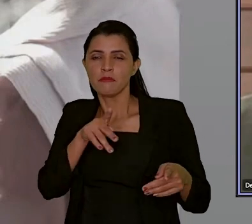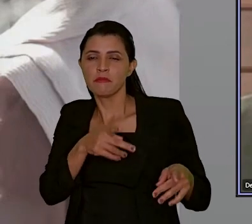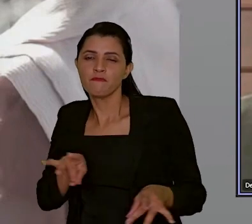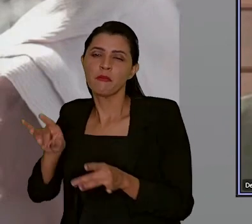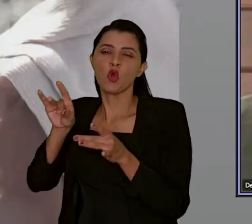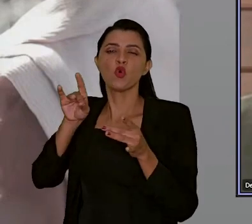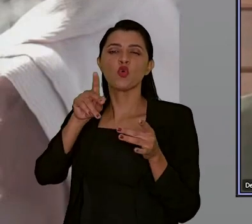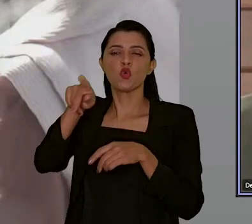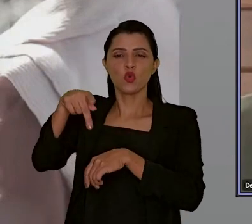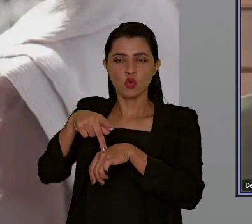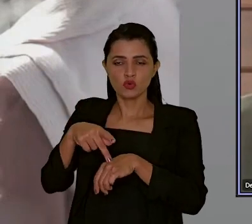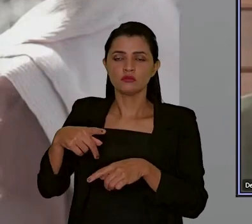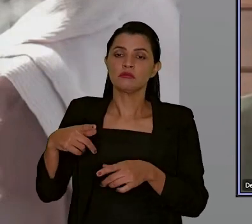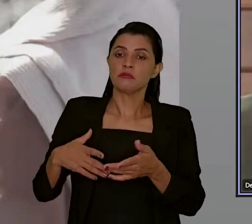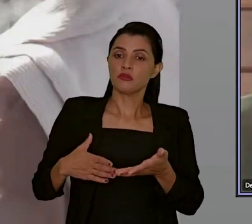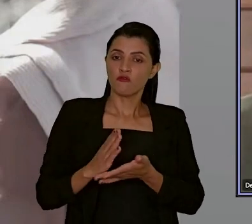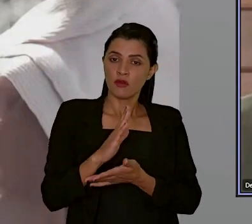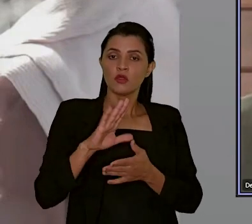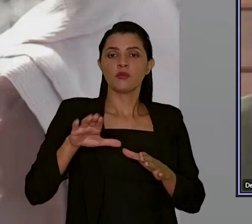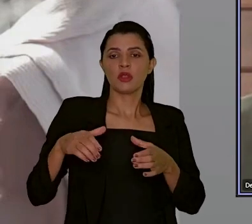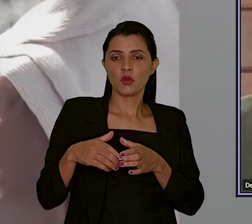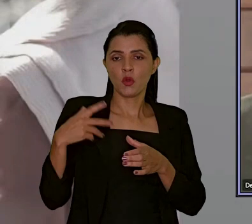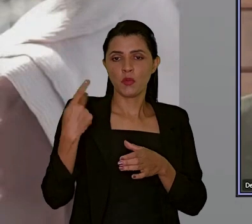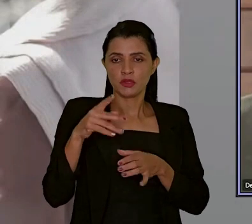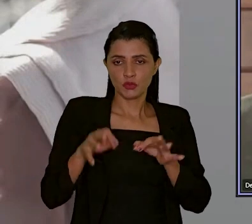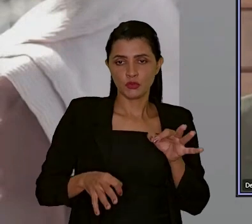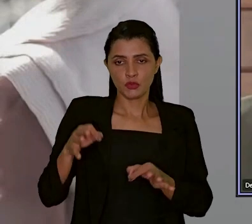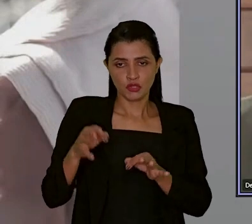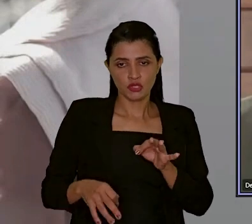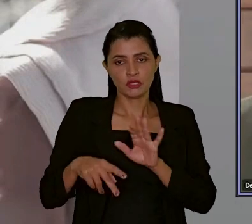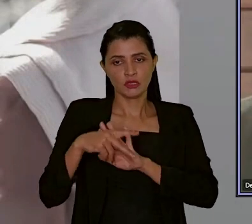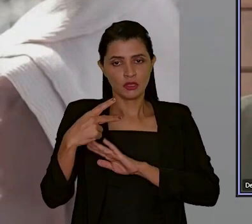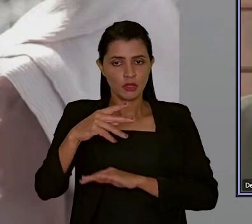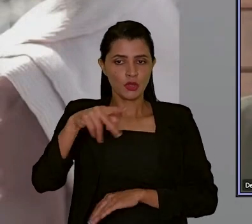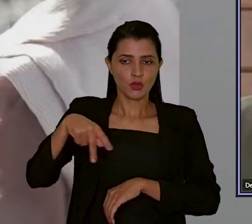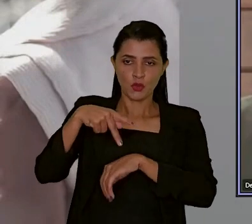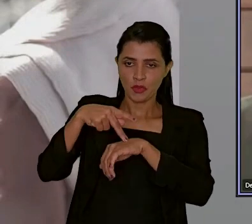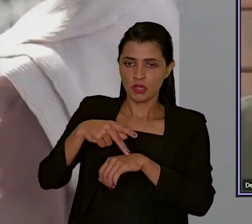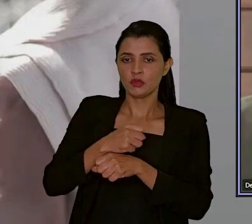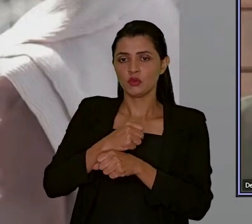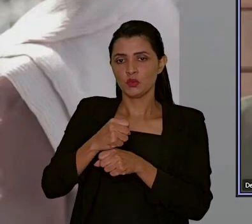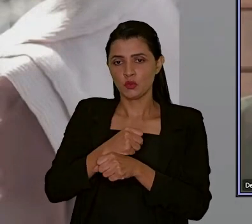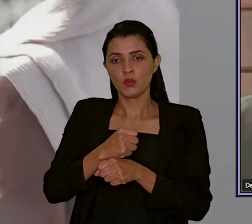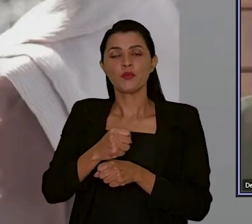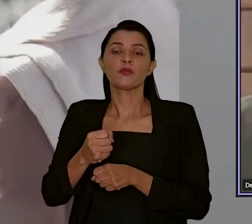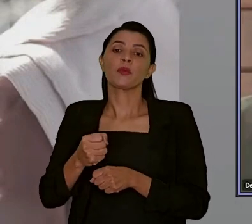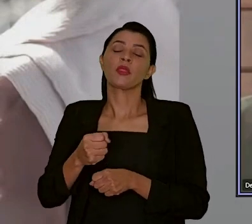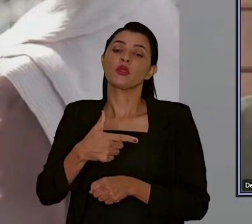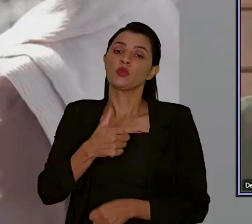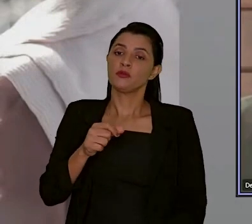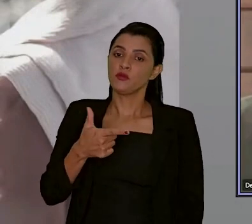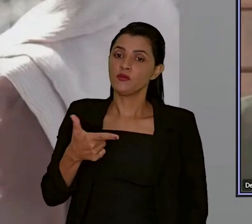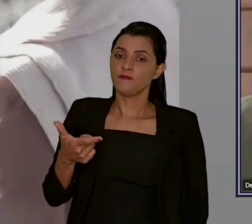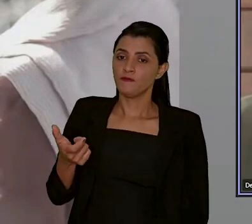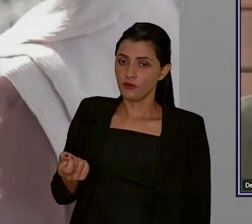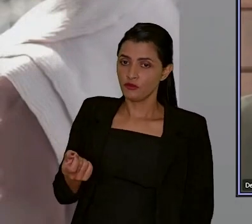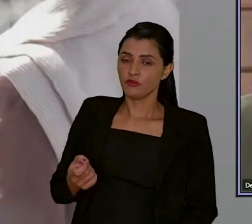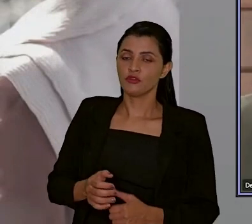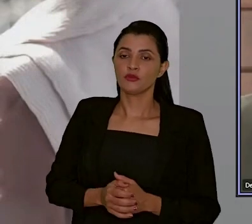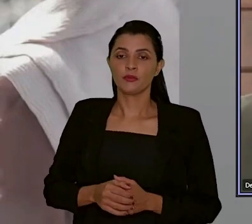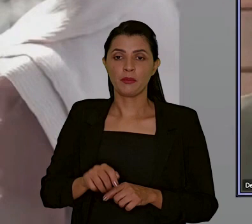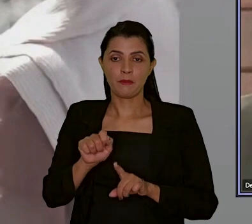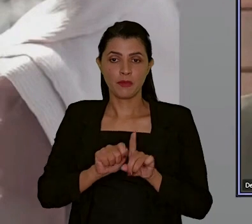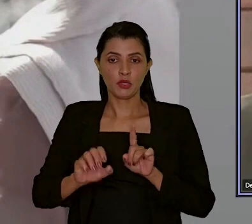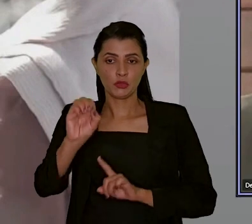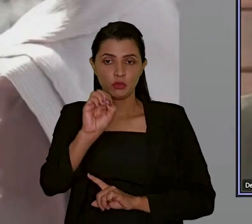e aprovado pela Comissão de Acesso à Justiça do Supremo Tribunal de Justiça do país em outubro de 2020. Então,